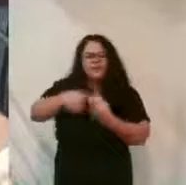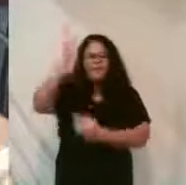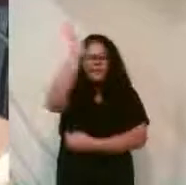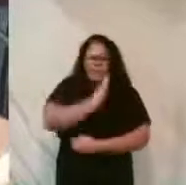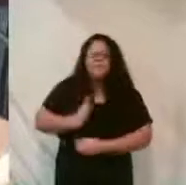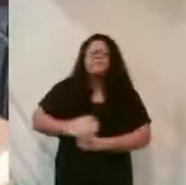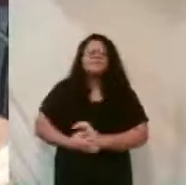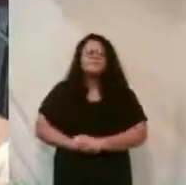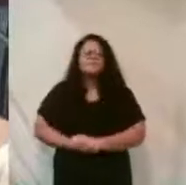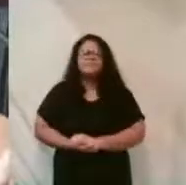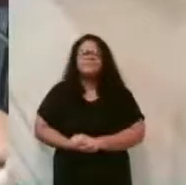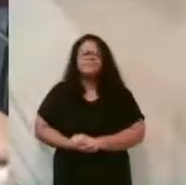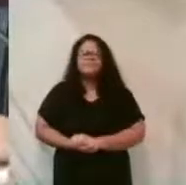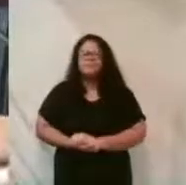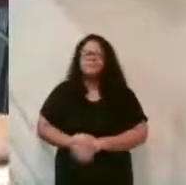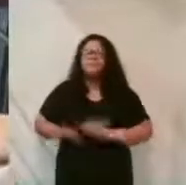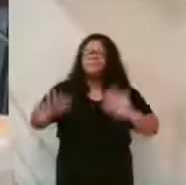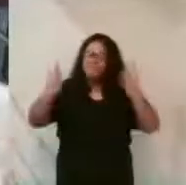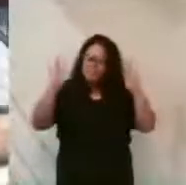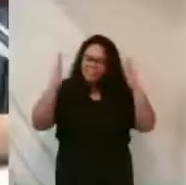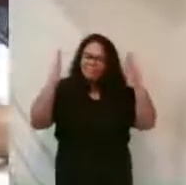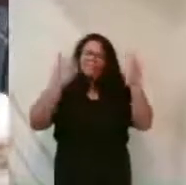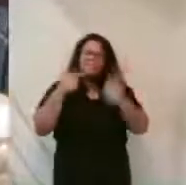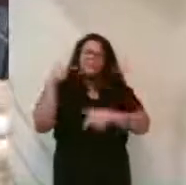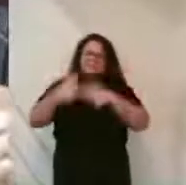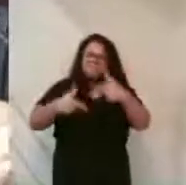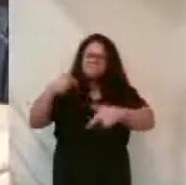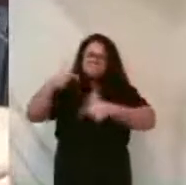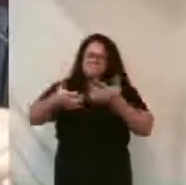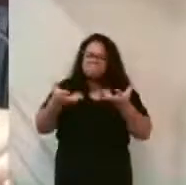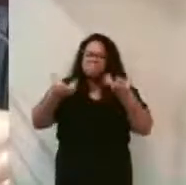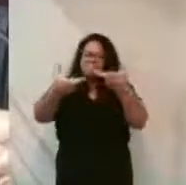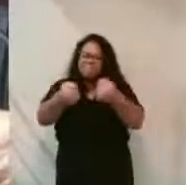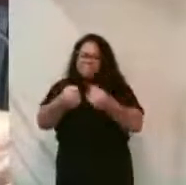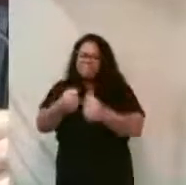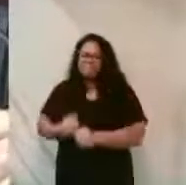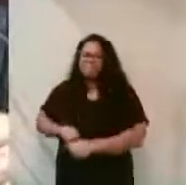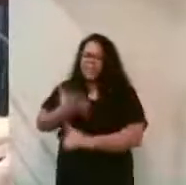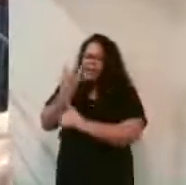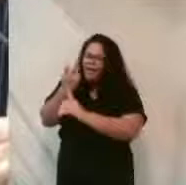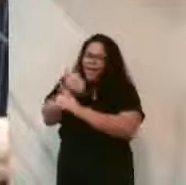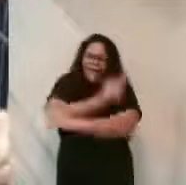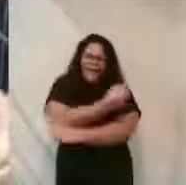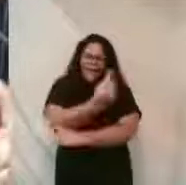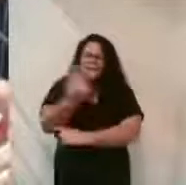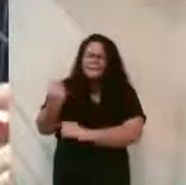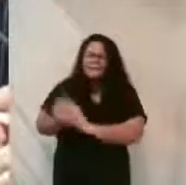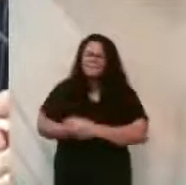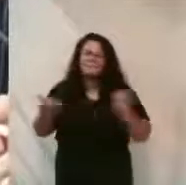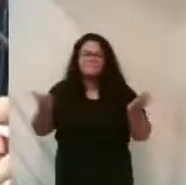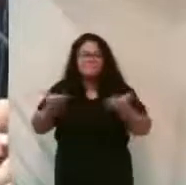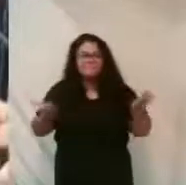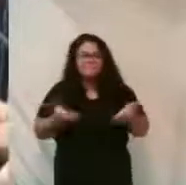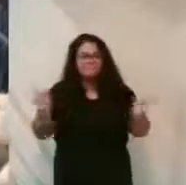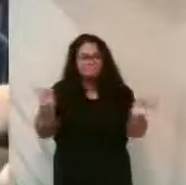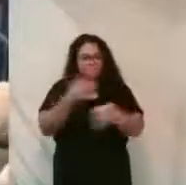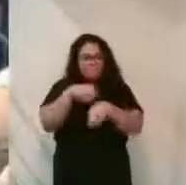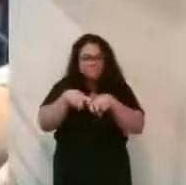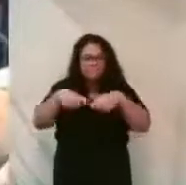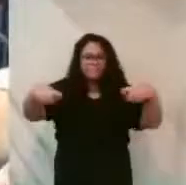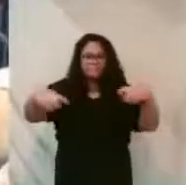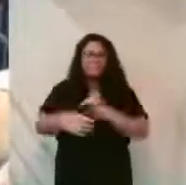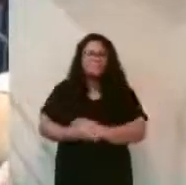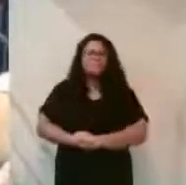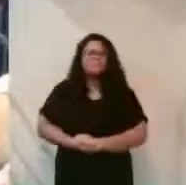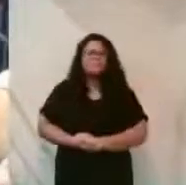lhe dar parabéns por essa atuação exitosa e que inspira todos nós. E, com isso, encerrar a nossa mesa aqui, né,